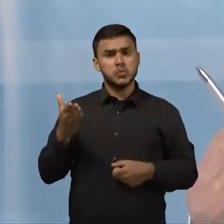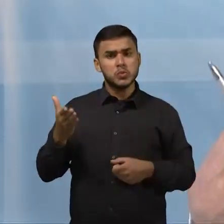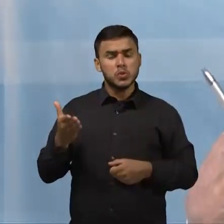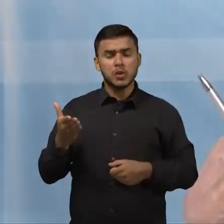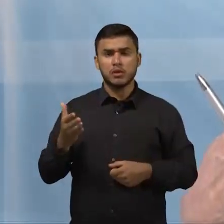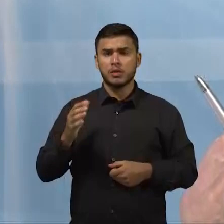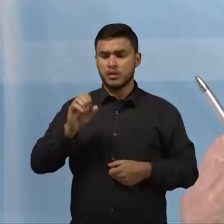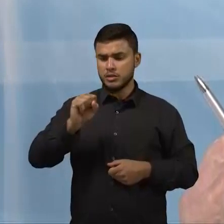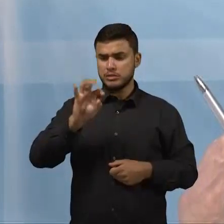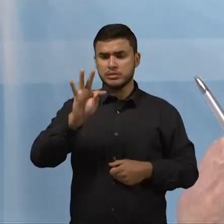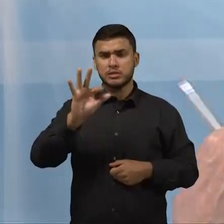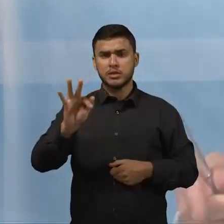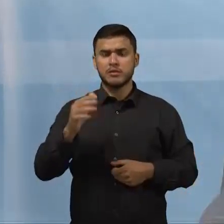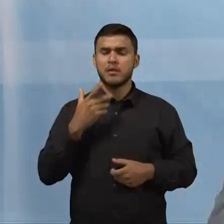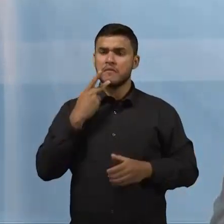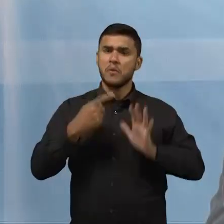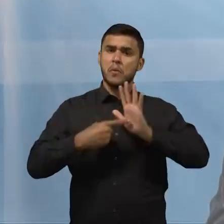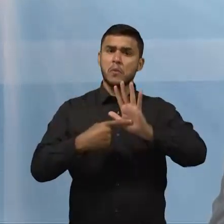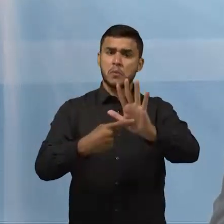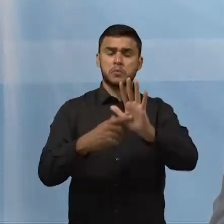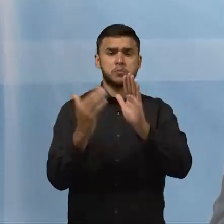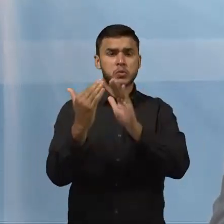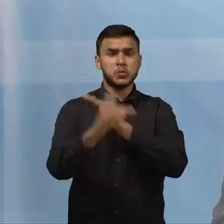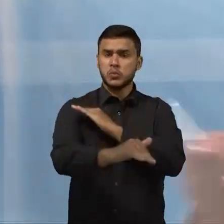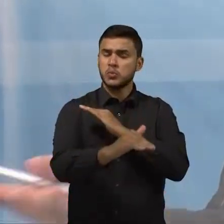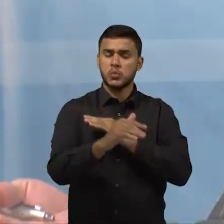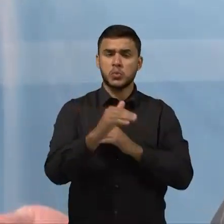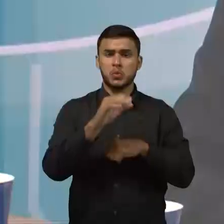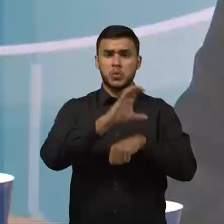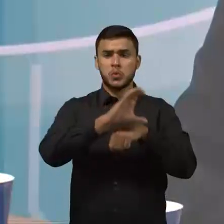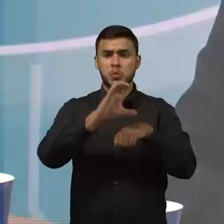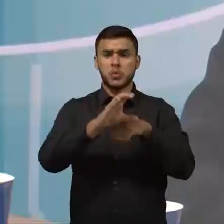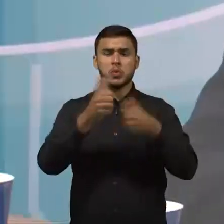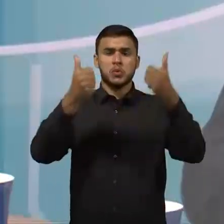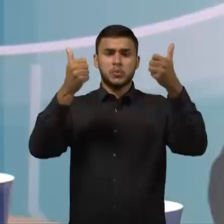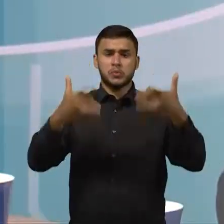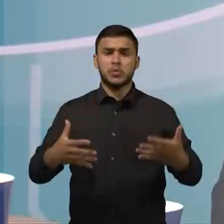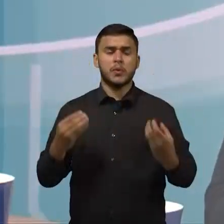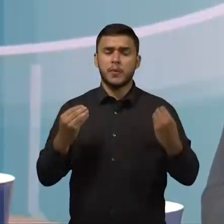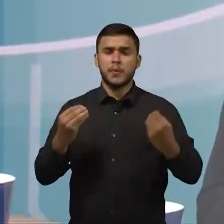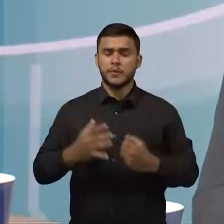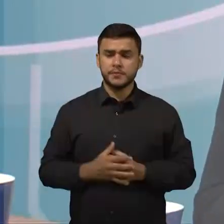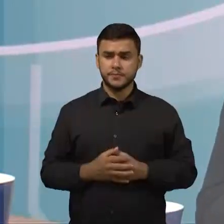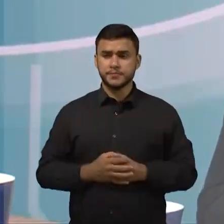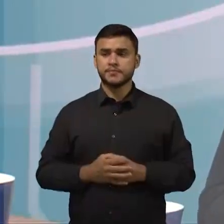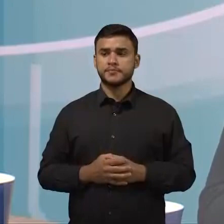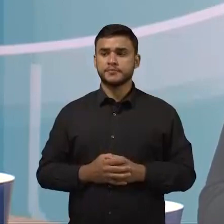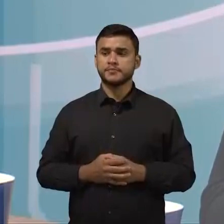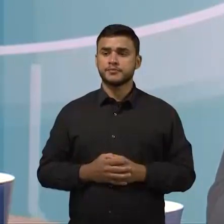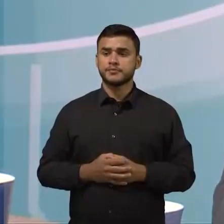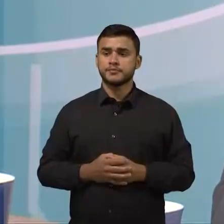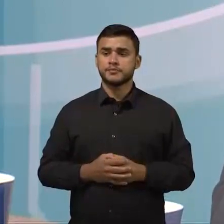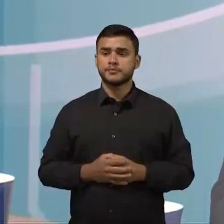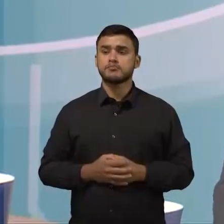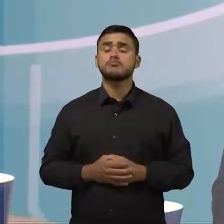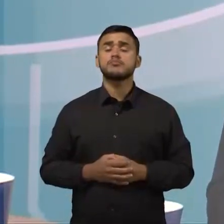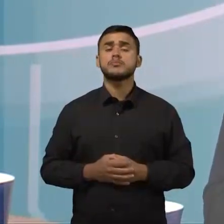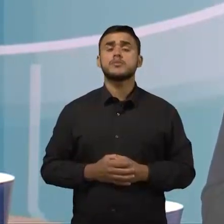ela justifique uma posição dela contrária à Constituição com esse tipo de argumento. Primeiro eu queria fazer uma retificação,